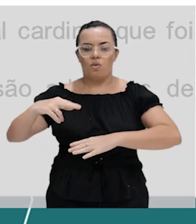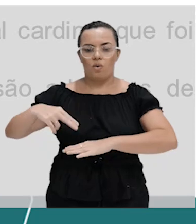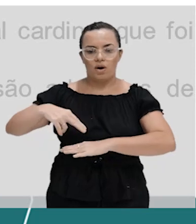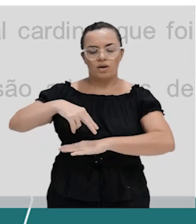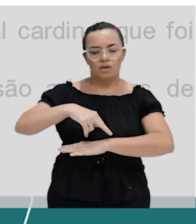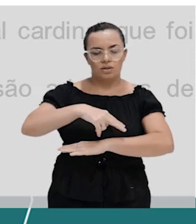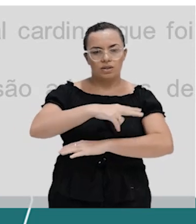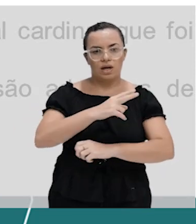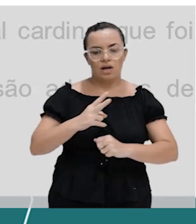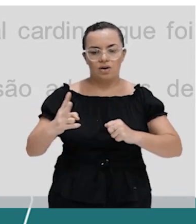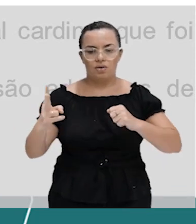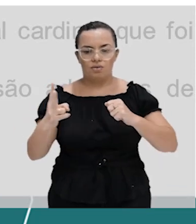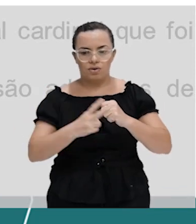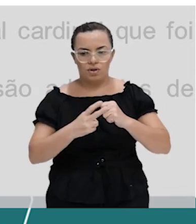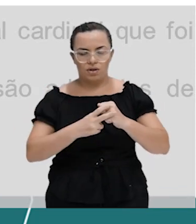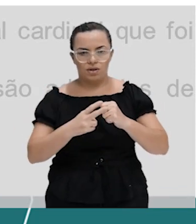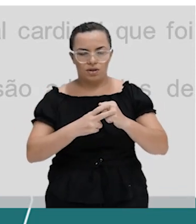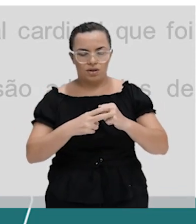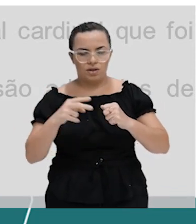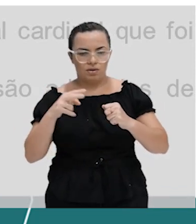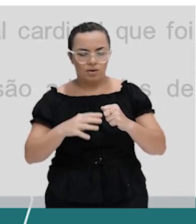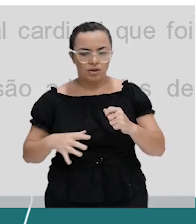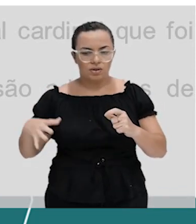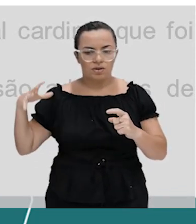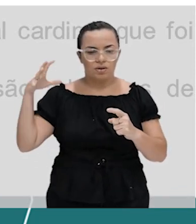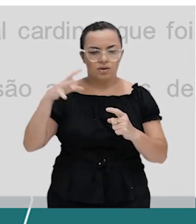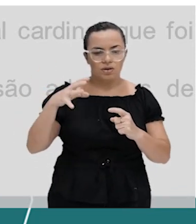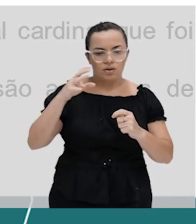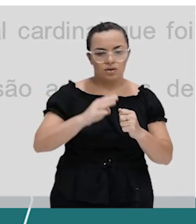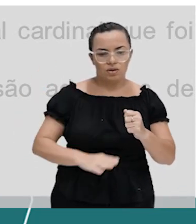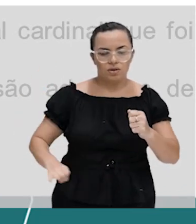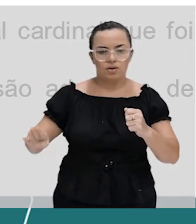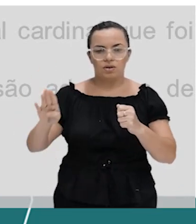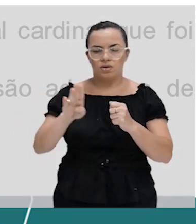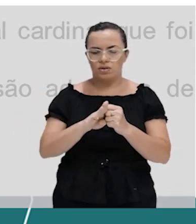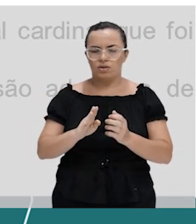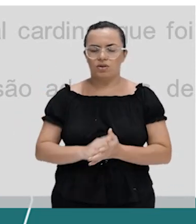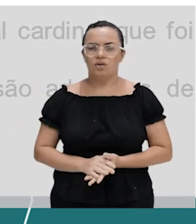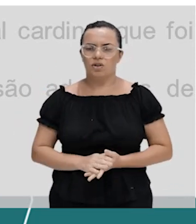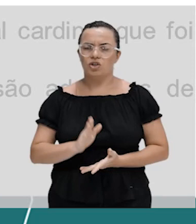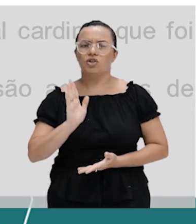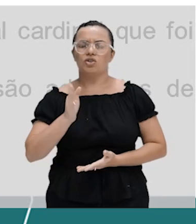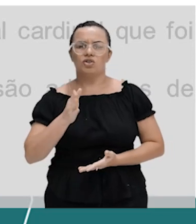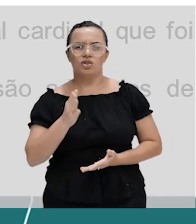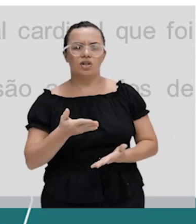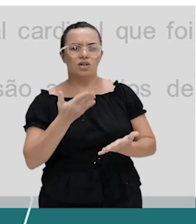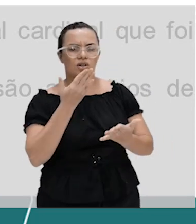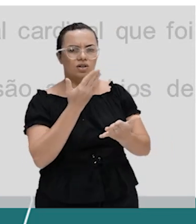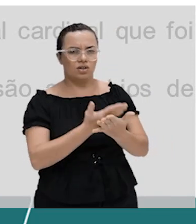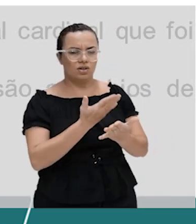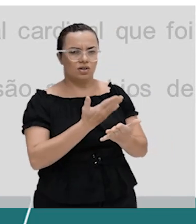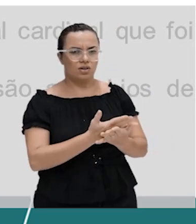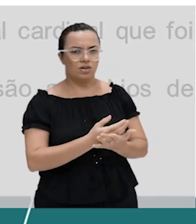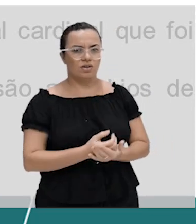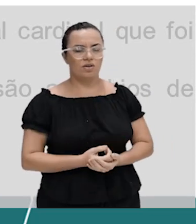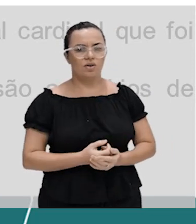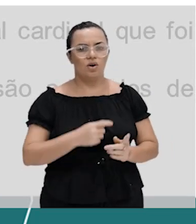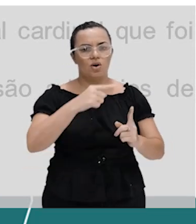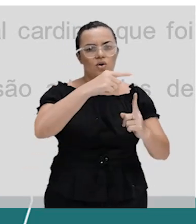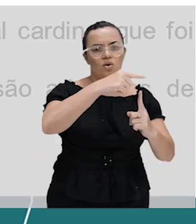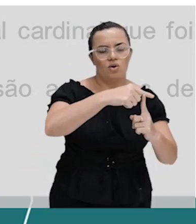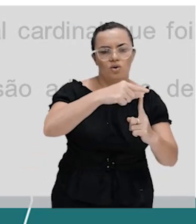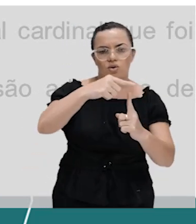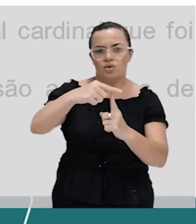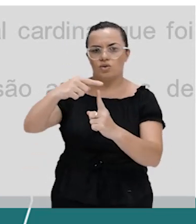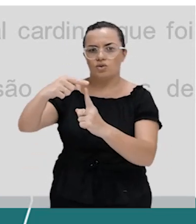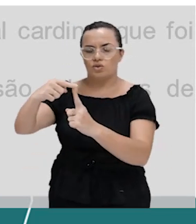Nós já vimos isso aqui lá quando nós estudamos o processo de formação das palavras. Nós vimos aqui sobre o tipo de derivação.